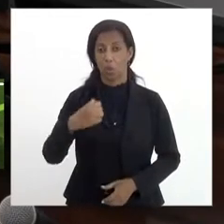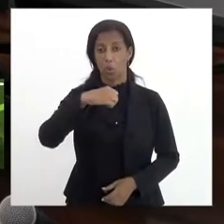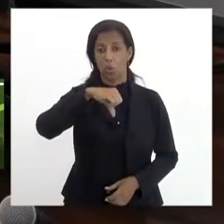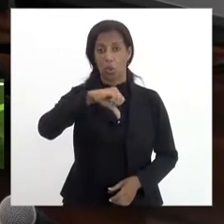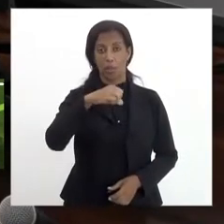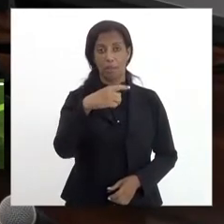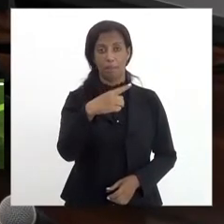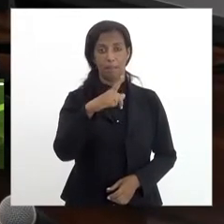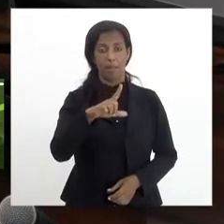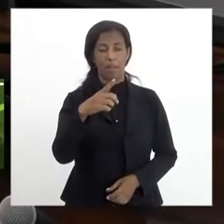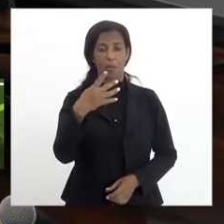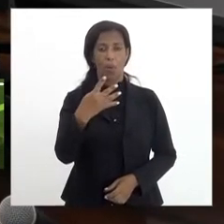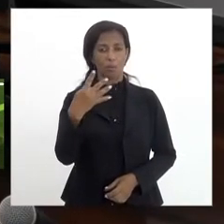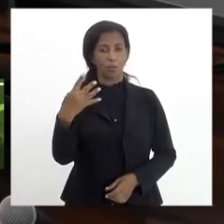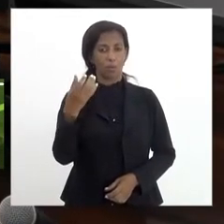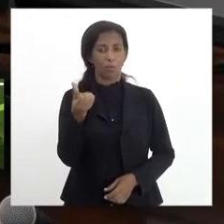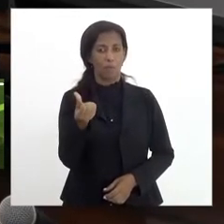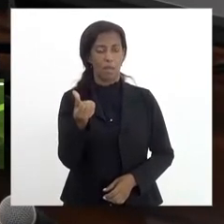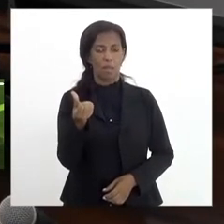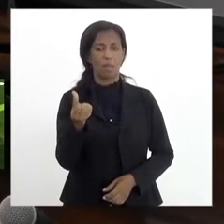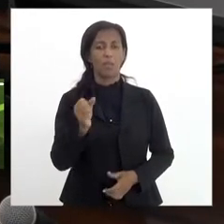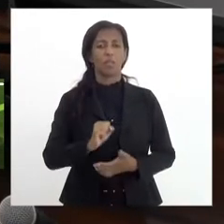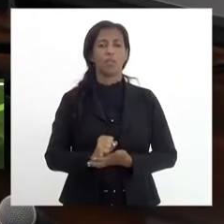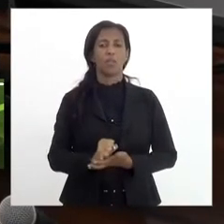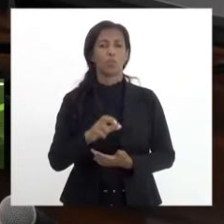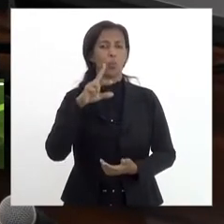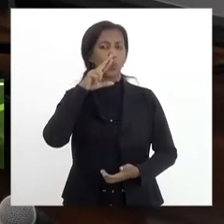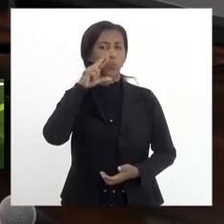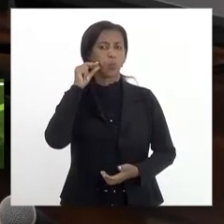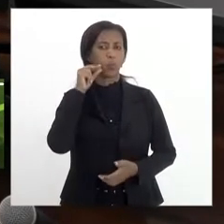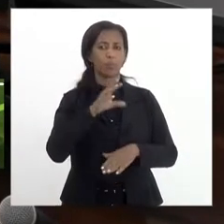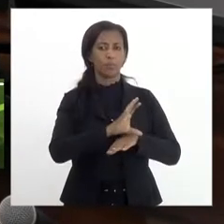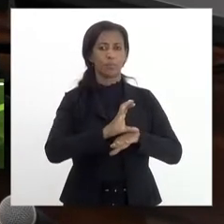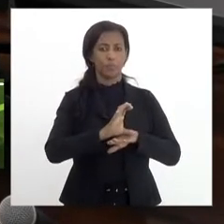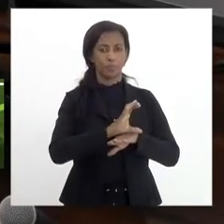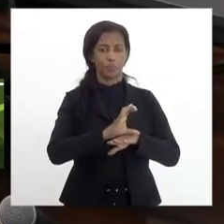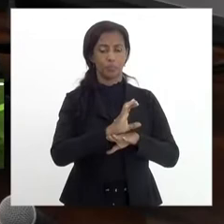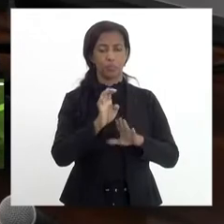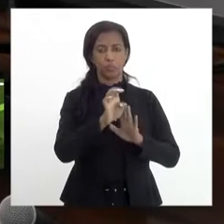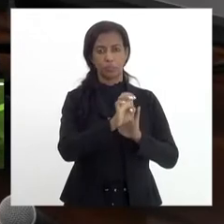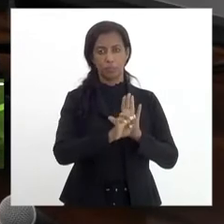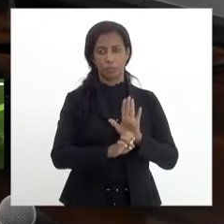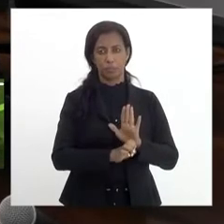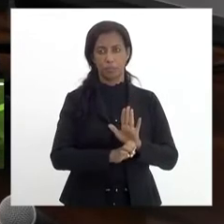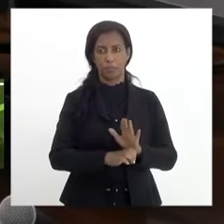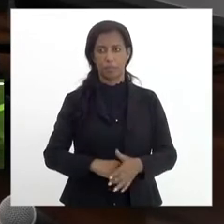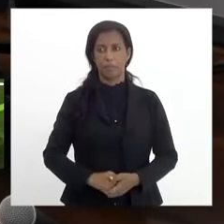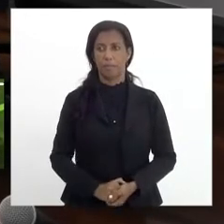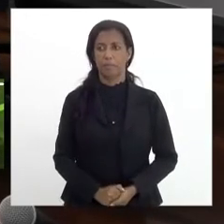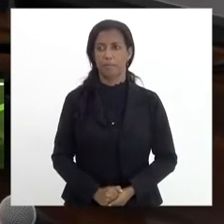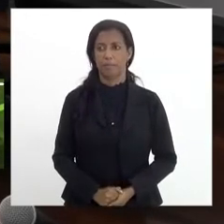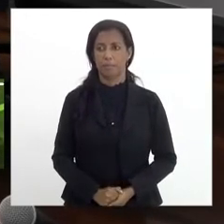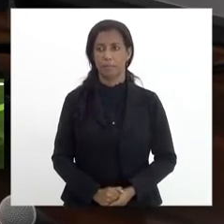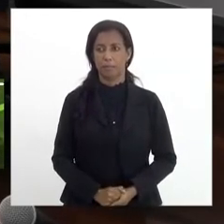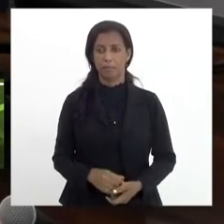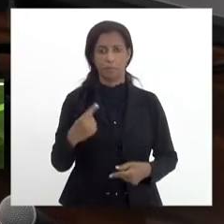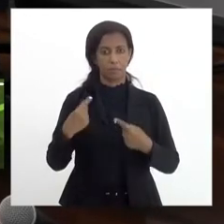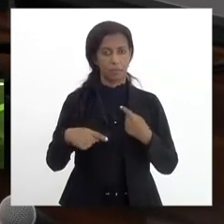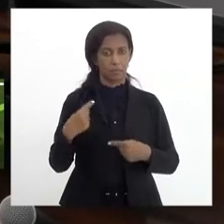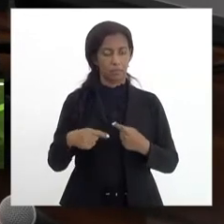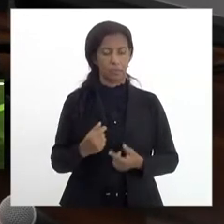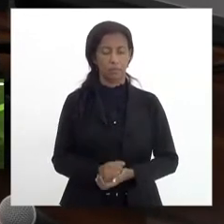lei 446/2019, autoria do deputado Rosenberg Reis, o parecer pela constitucionalidade com emendas. Em